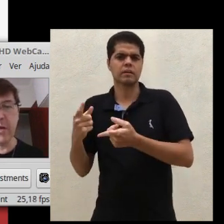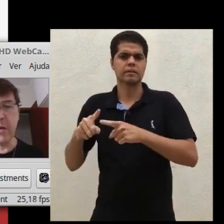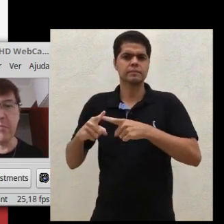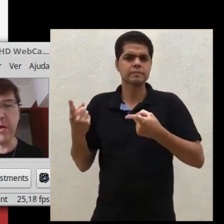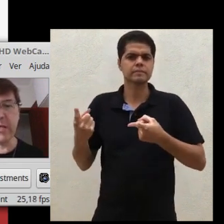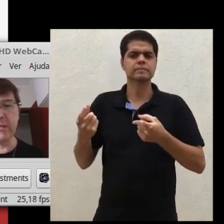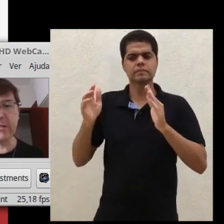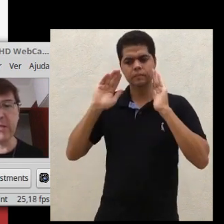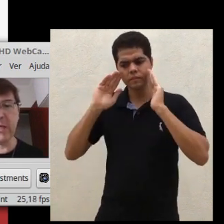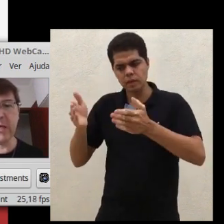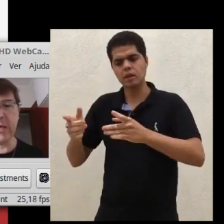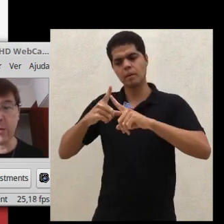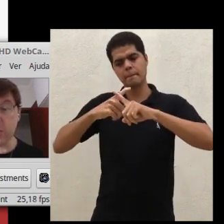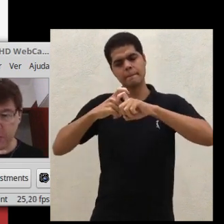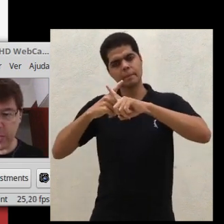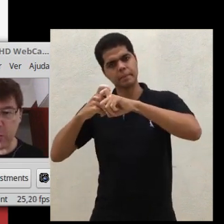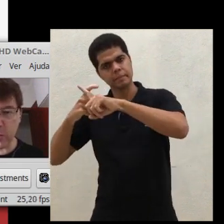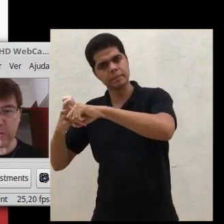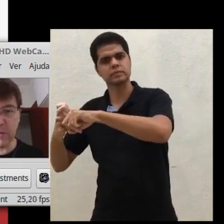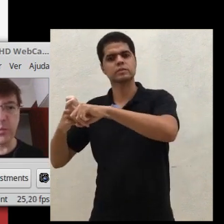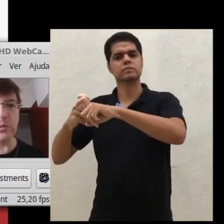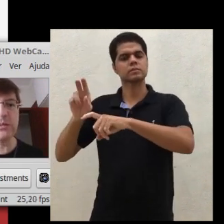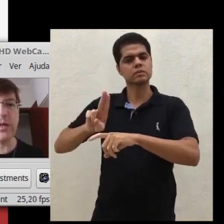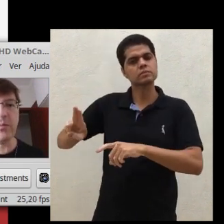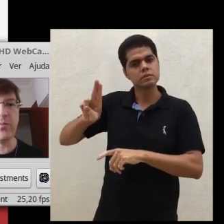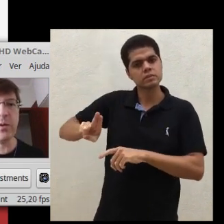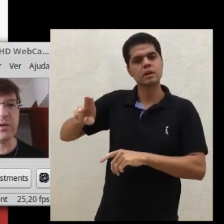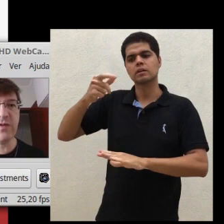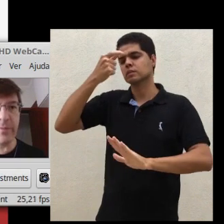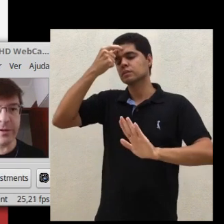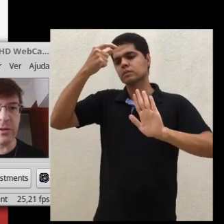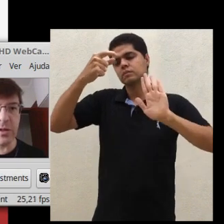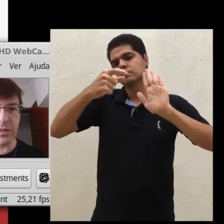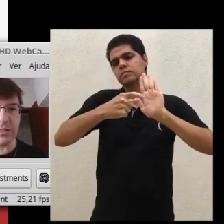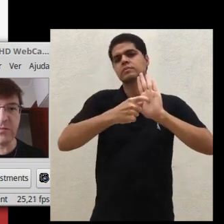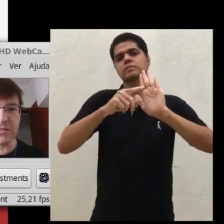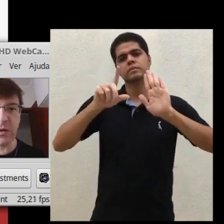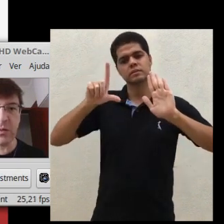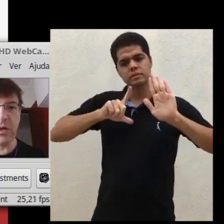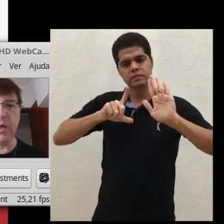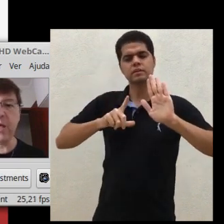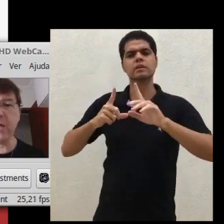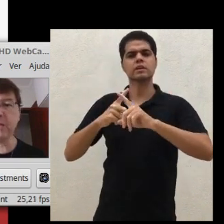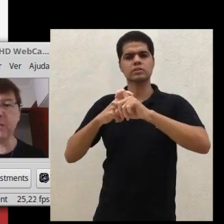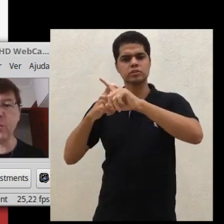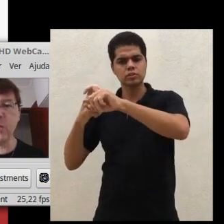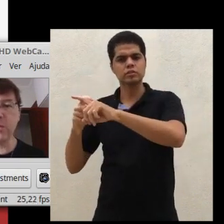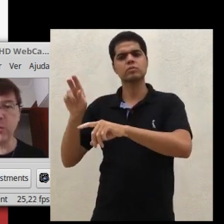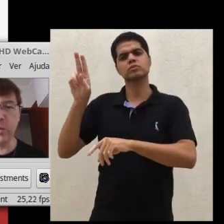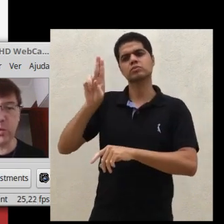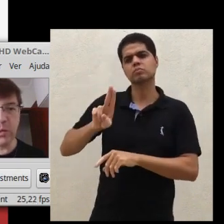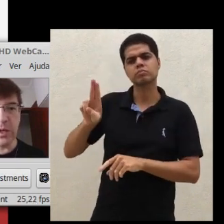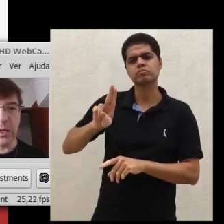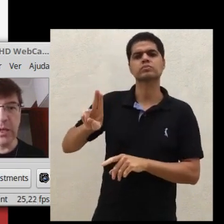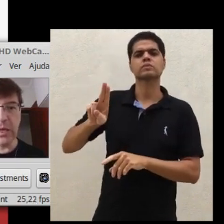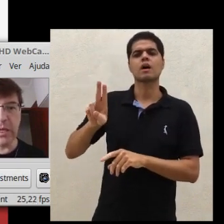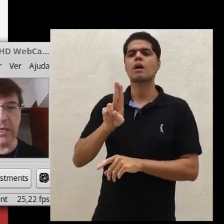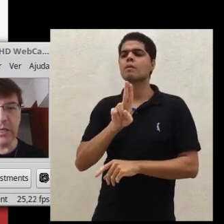fuzzy, mas a gente trabalha com símbolos. Tá? Então as ferramentas de inteligência artificial, elas utilizam